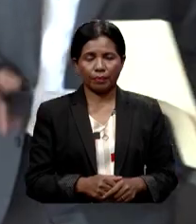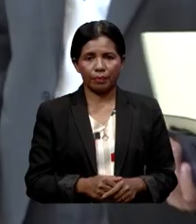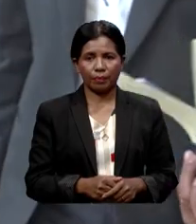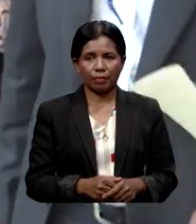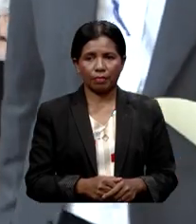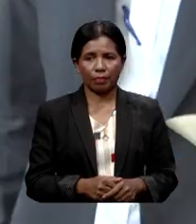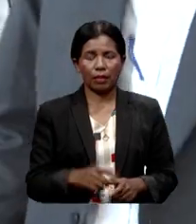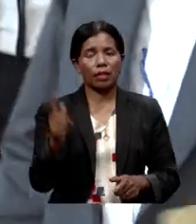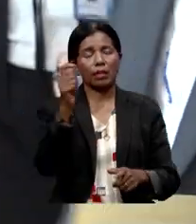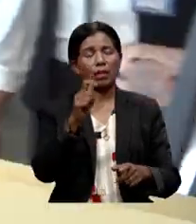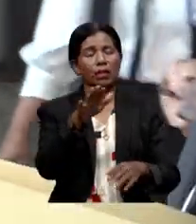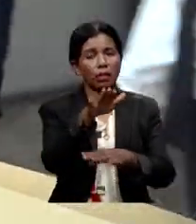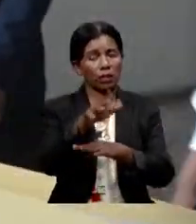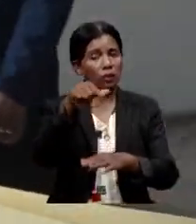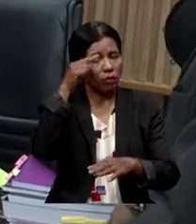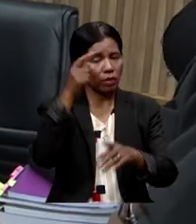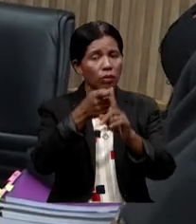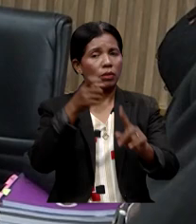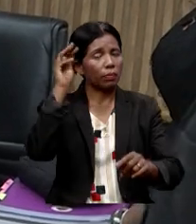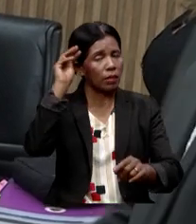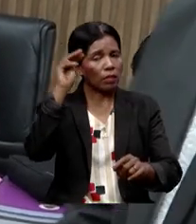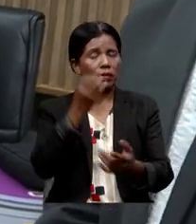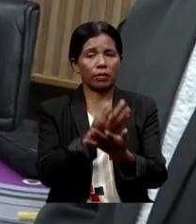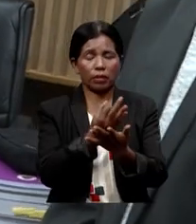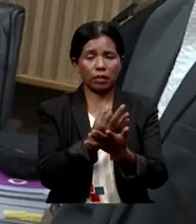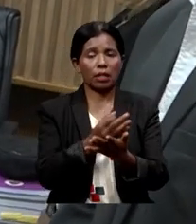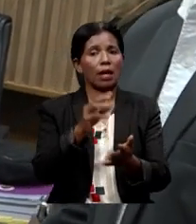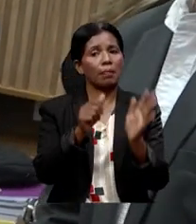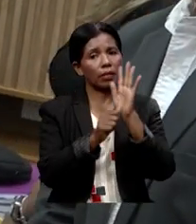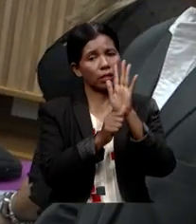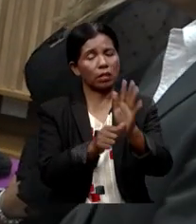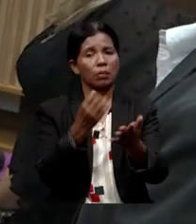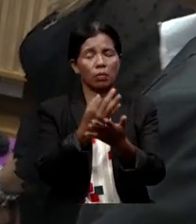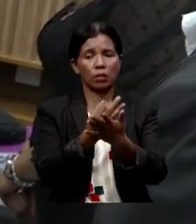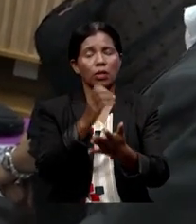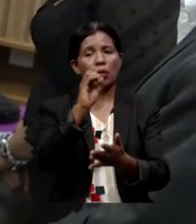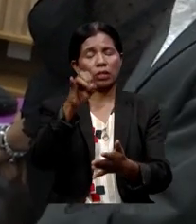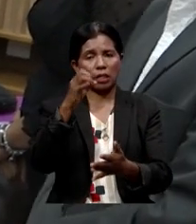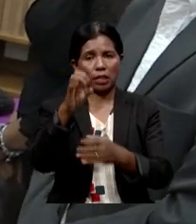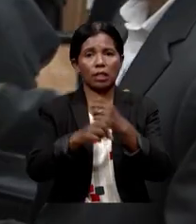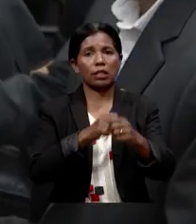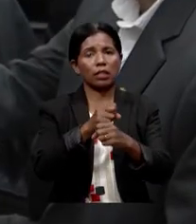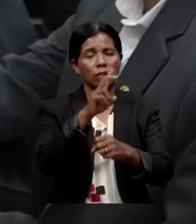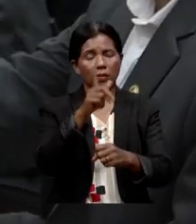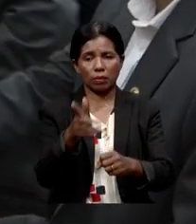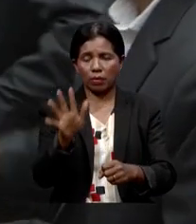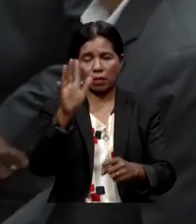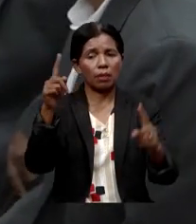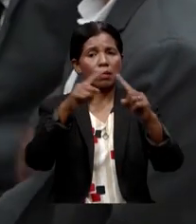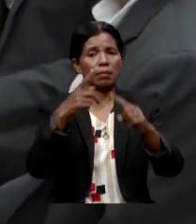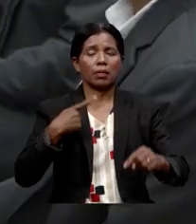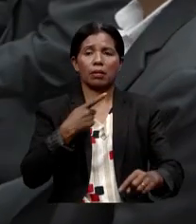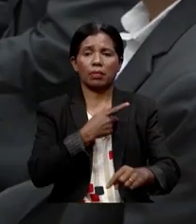E a terceira hora que vem, o Governo, o Ministro das Finanças, apresenta a proposta do Orçamento Geral do Estado de Tinari, Honduras, Nelson Lima, para o Parlamento Nacional, o Rihalo